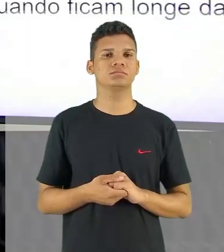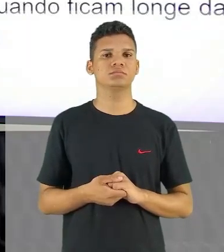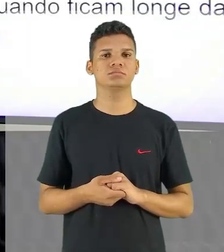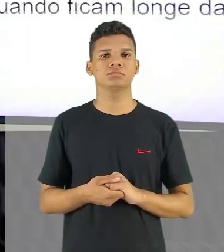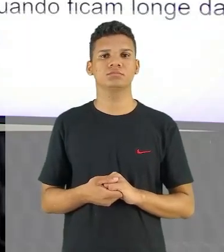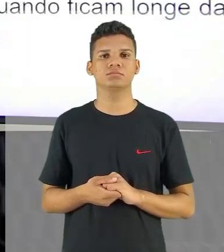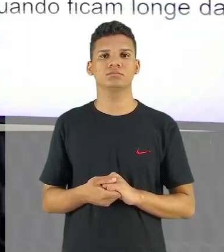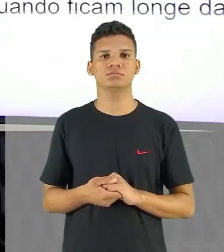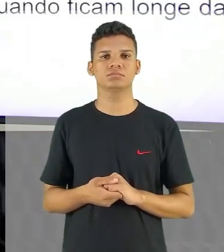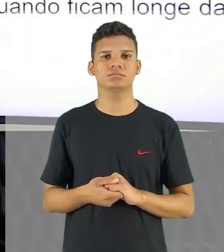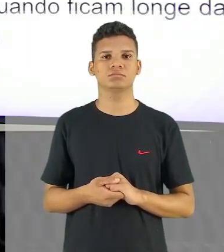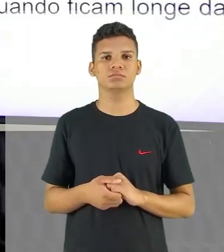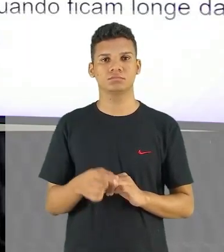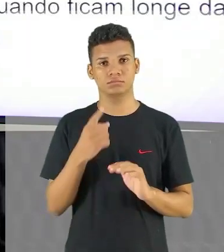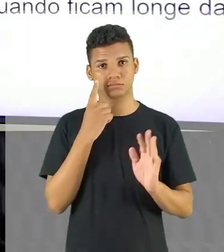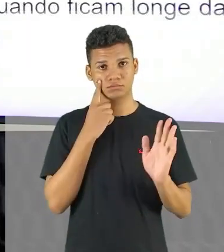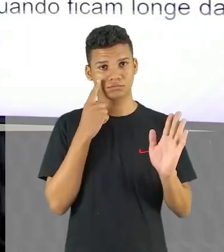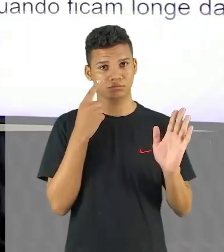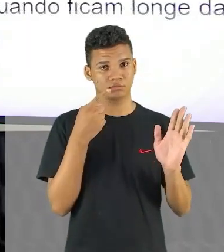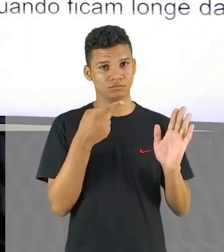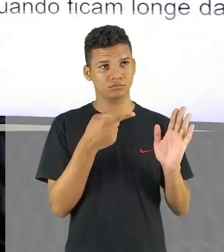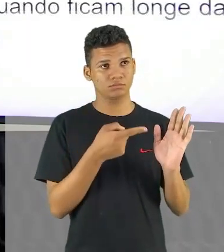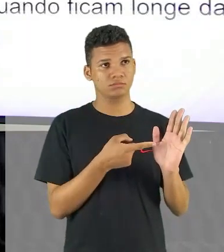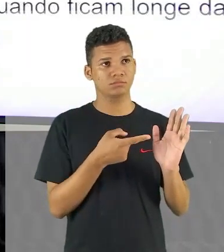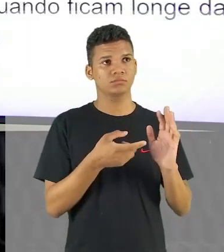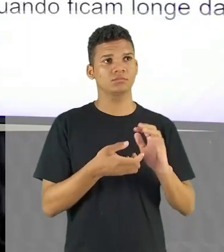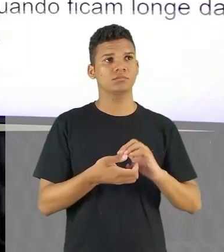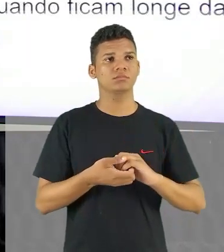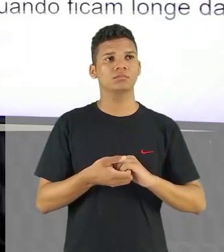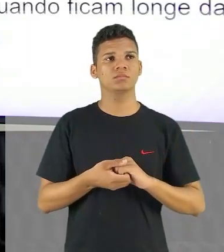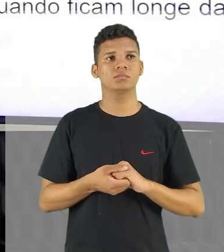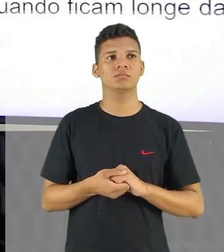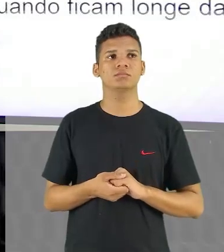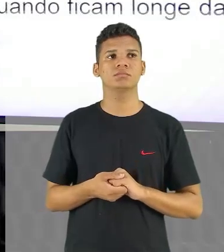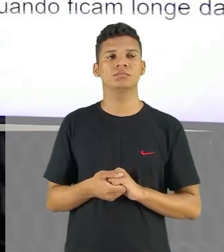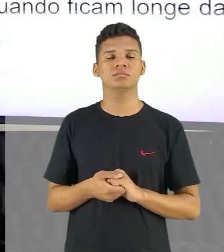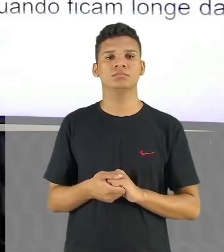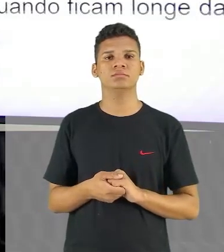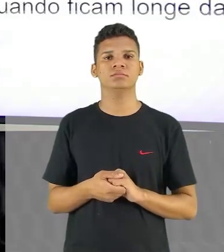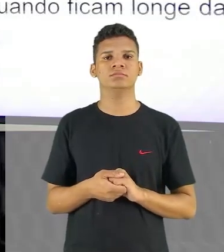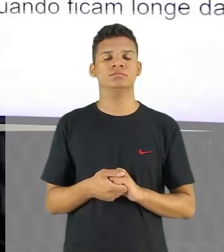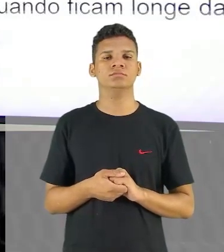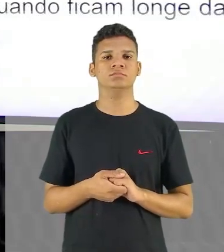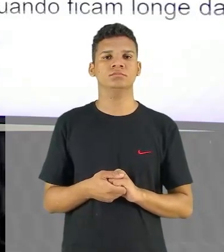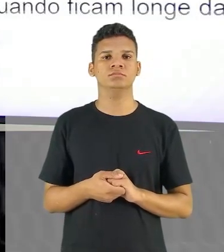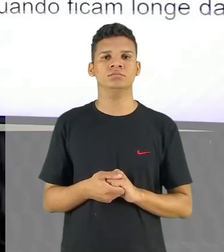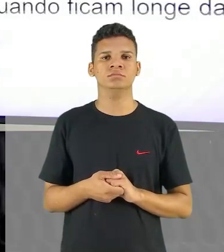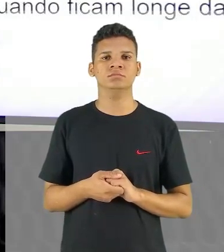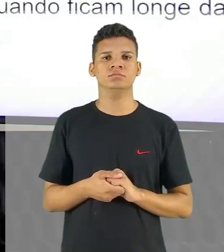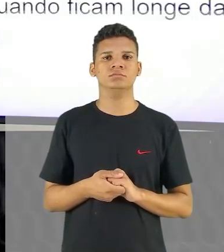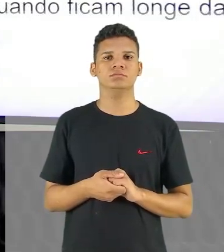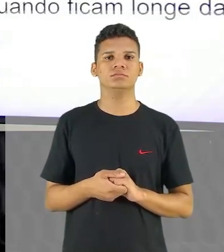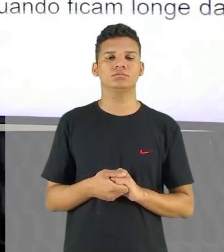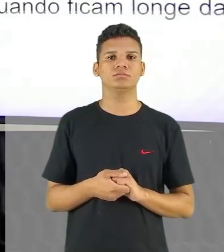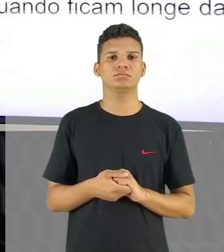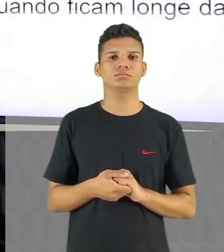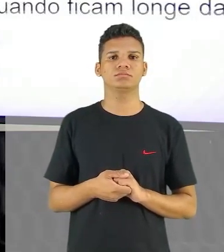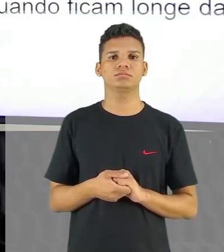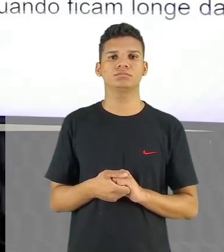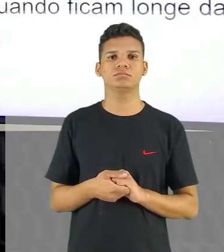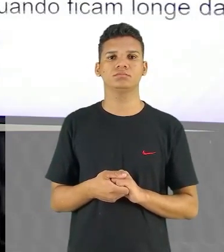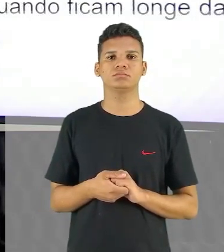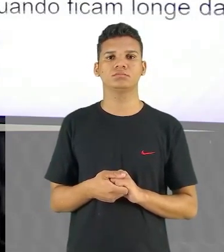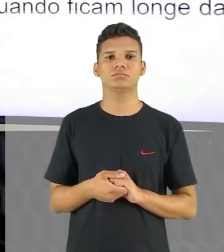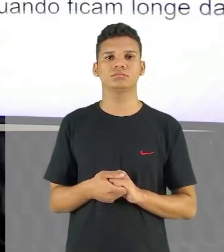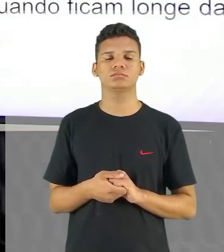sabiás filhotes, porque eles igualmente morrem quando ficam longe da mãe. Então, o que o papai fazia